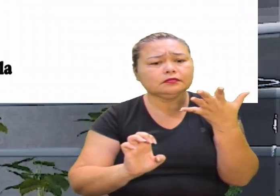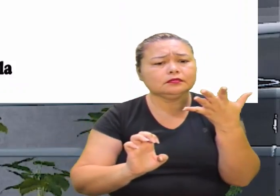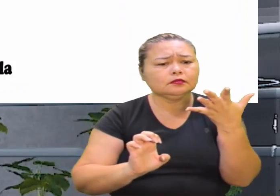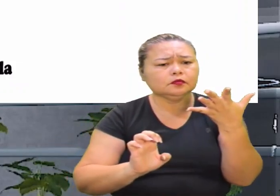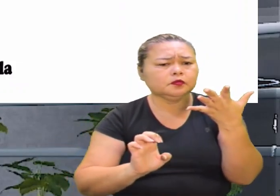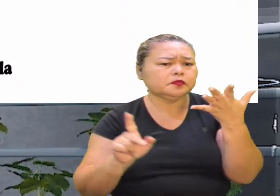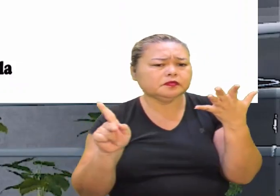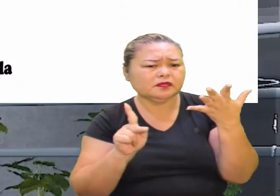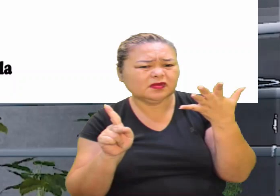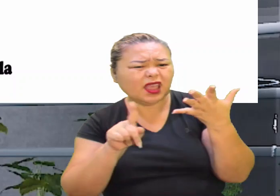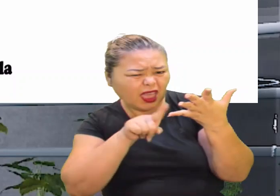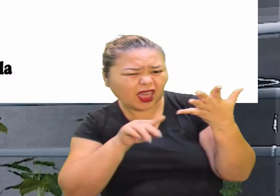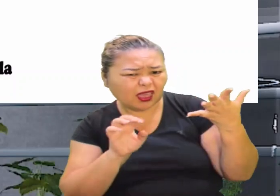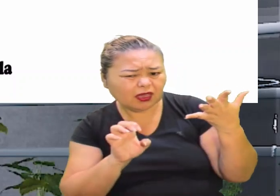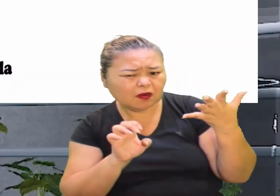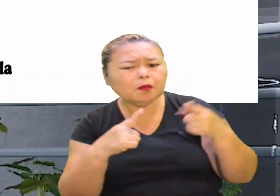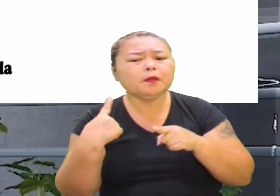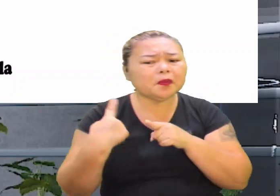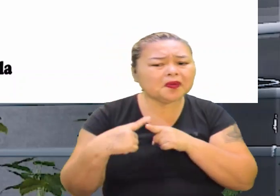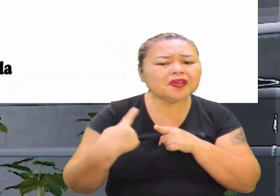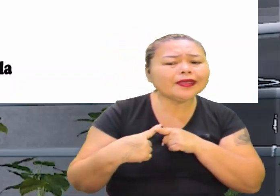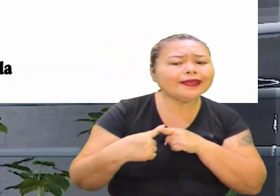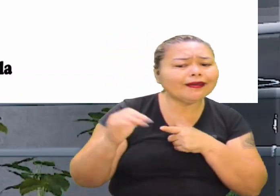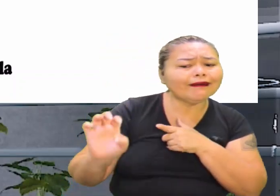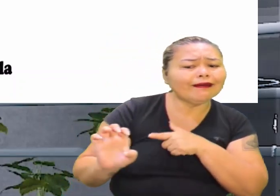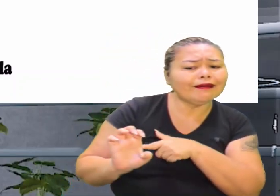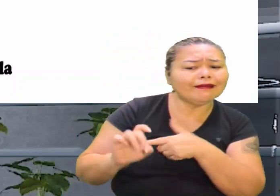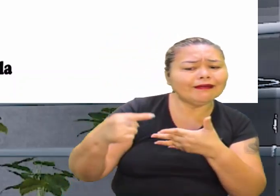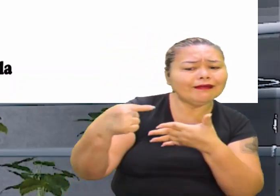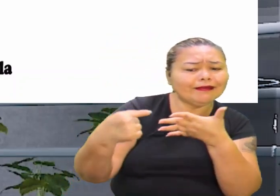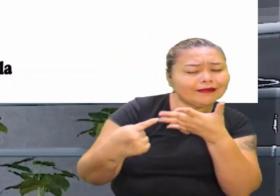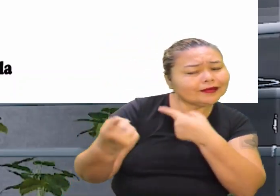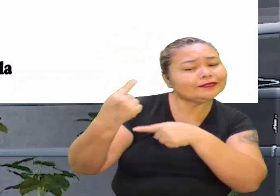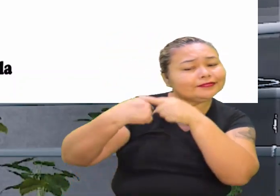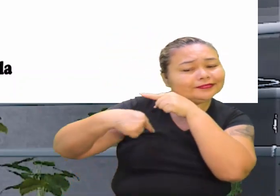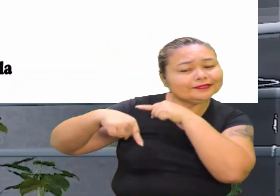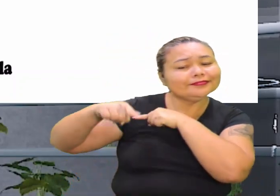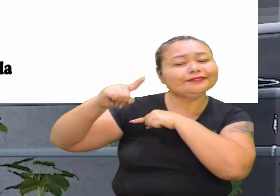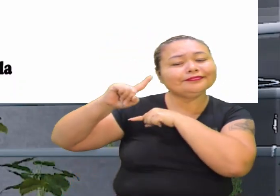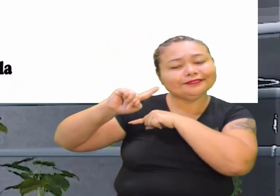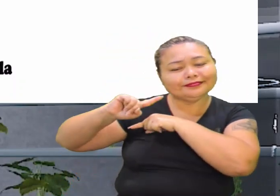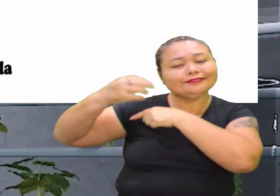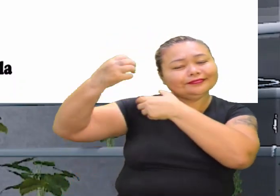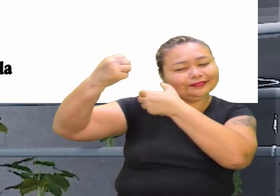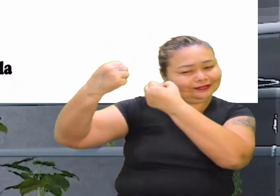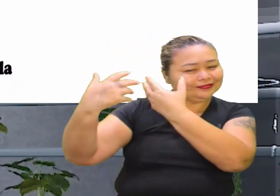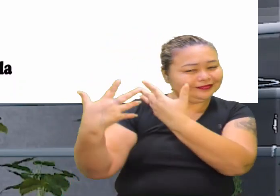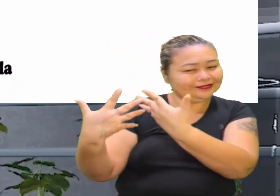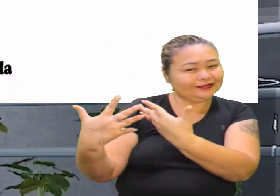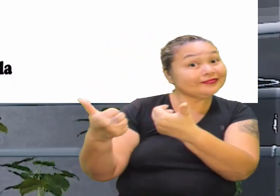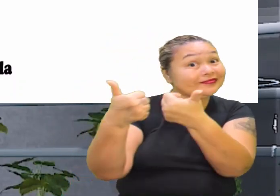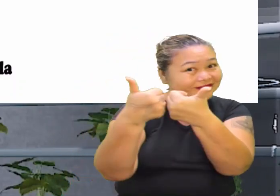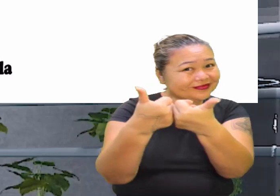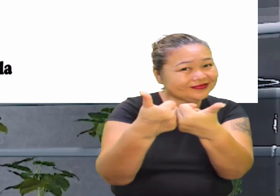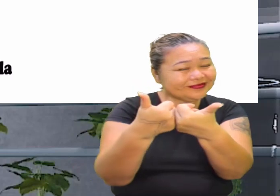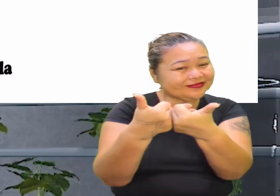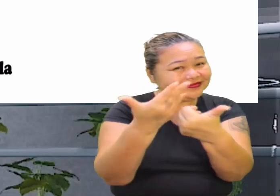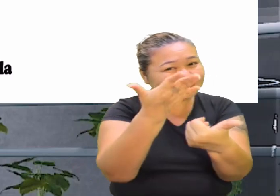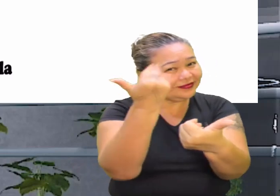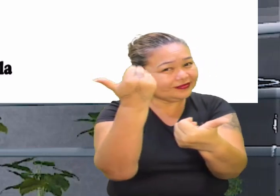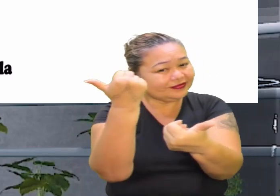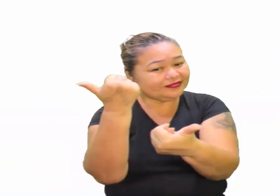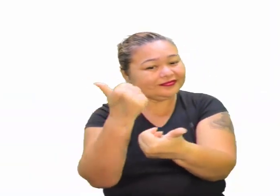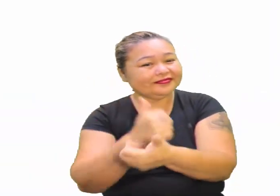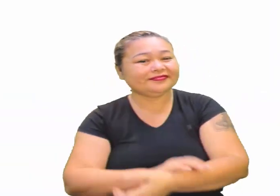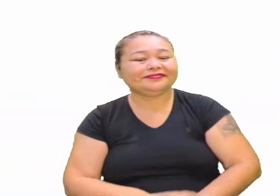assim, professor, é a E? Mas por que a E? A gente volta a lâmina para esclarecer. Tudo bem? Vamos lá,